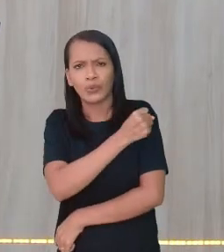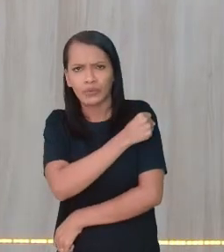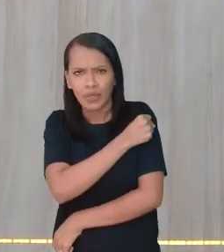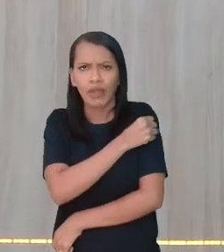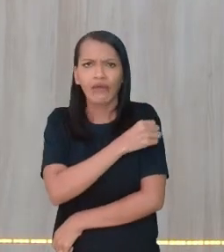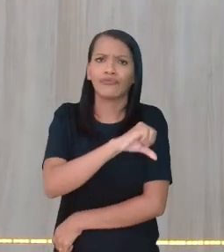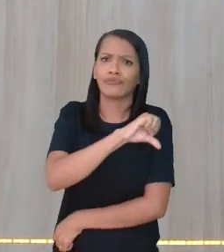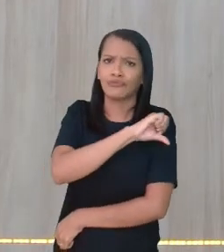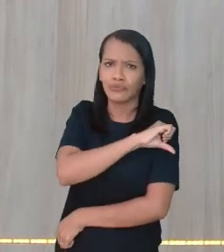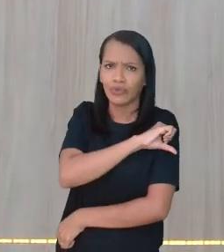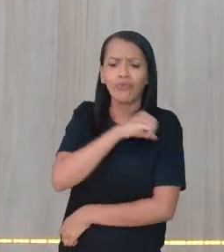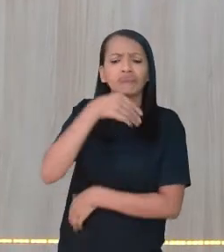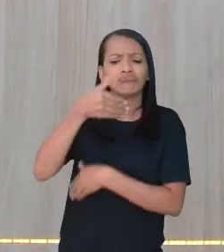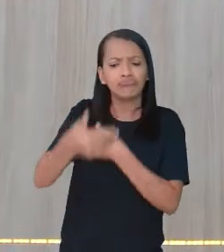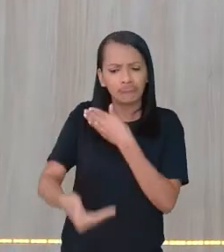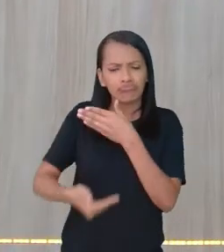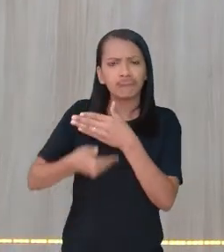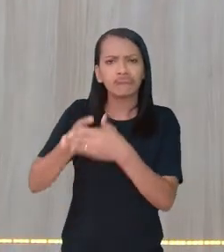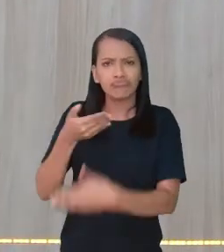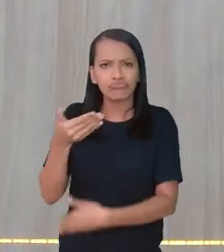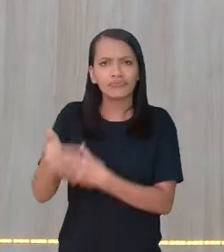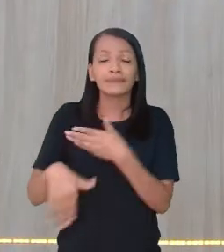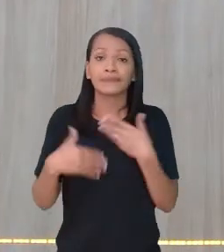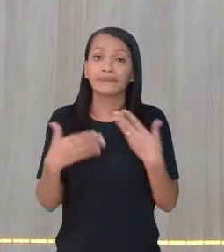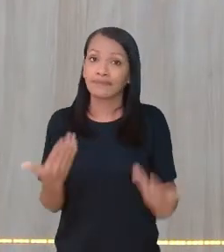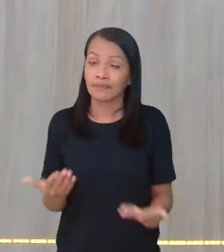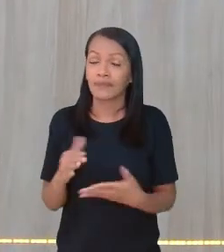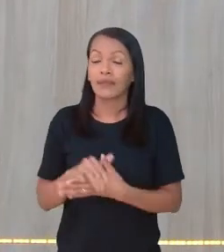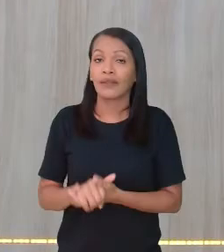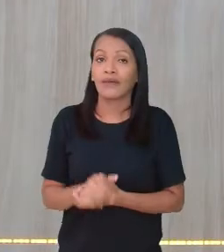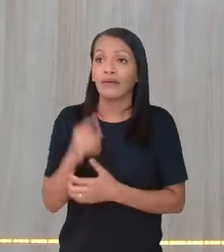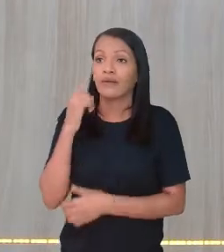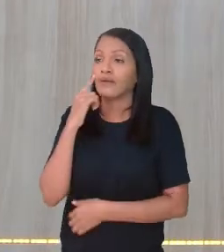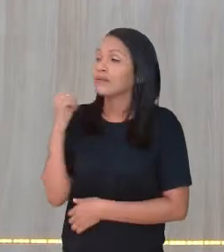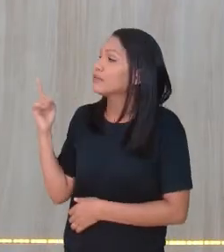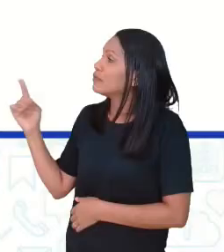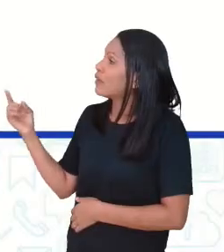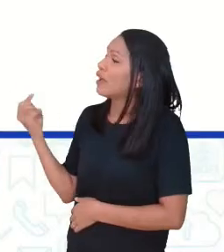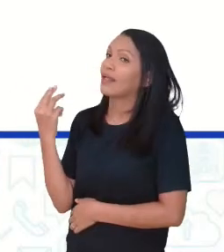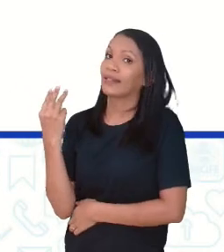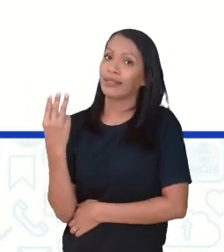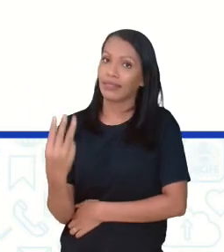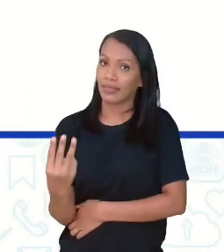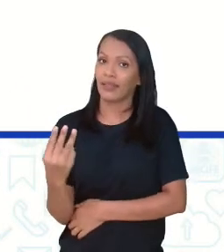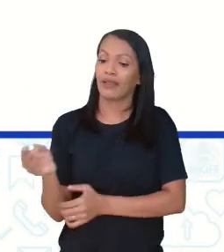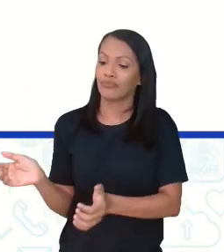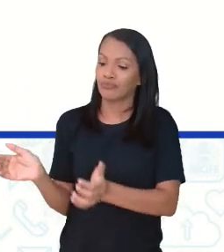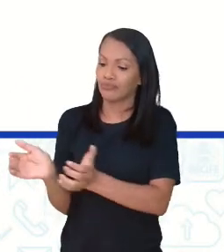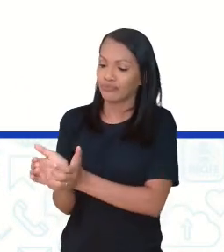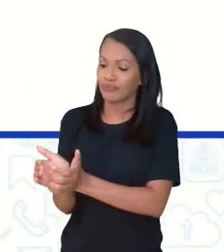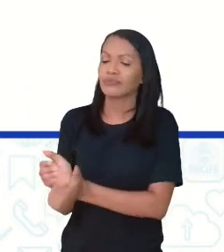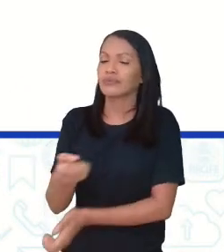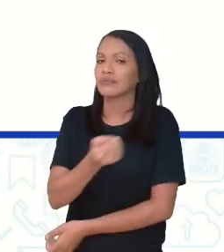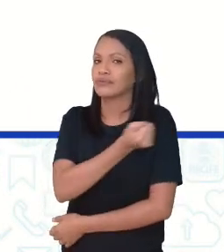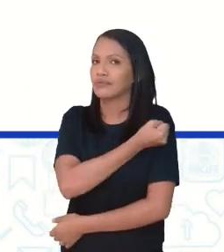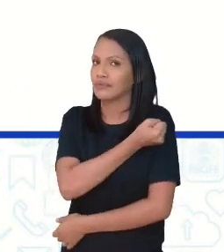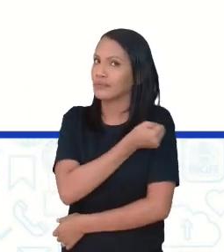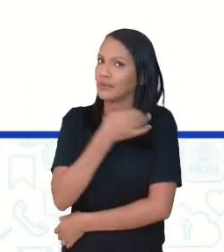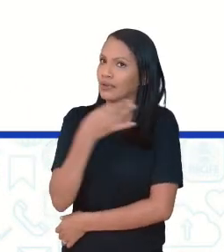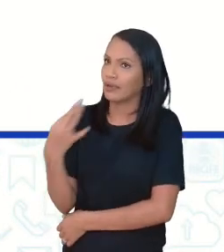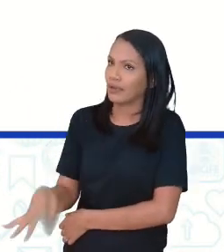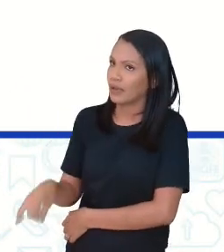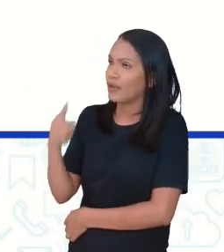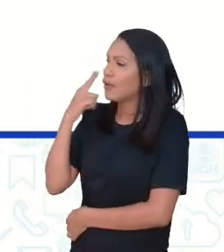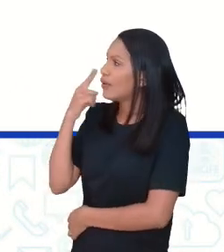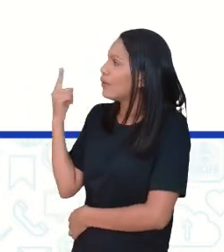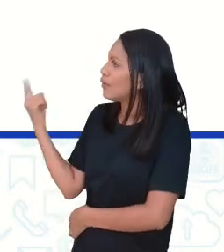9º e assim por diante, beleza? Então a gente tem aqui 3 conjuntos numéricos, certo? O primeiro